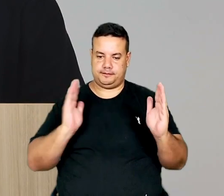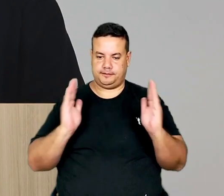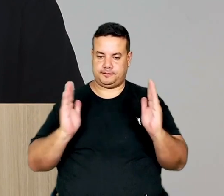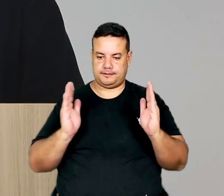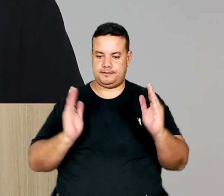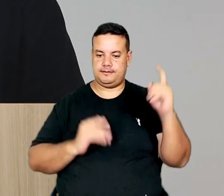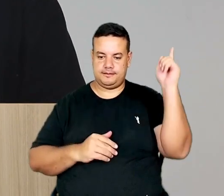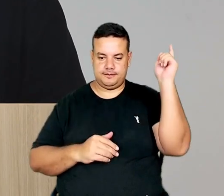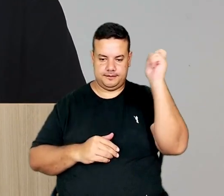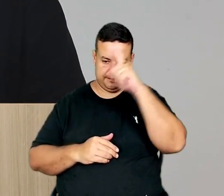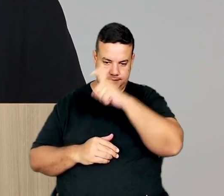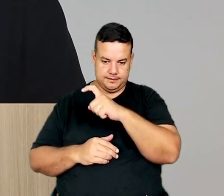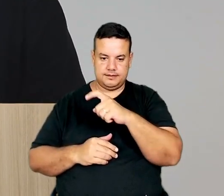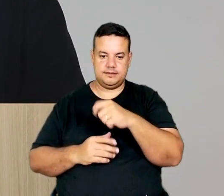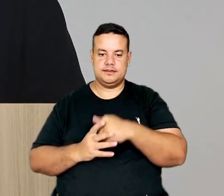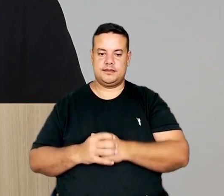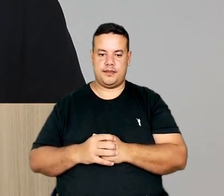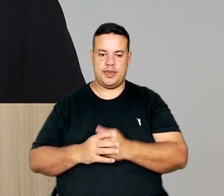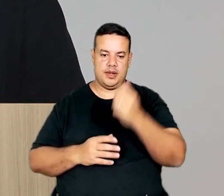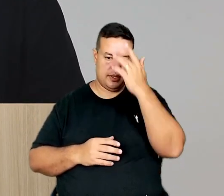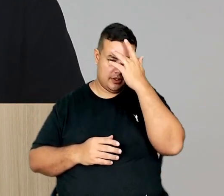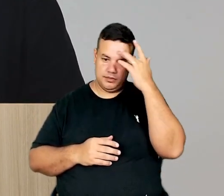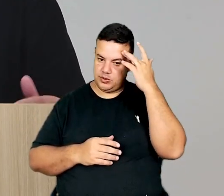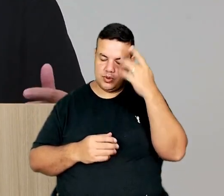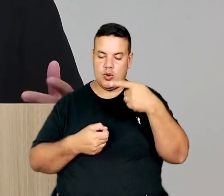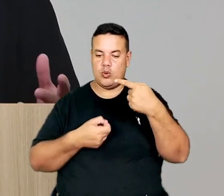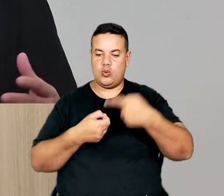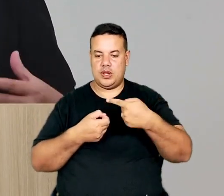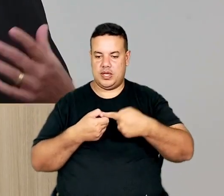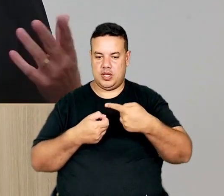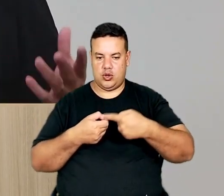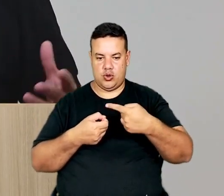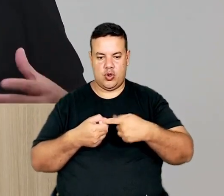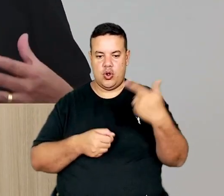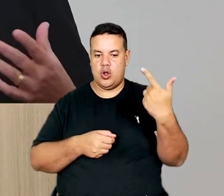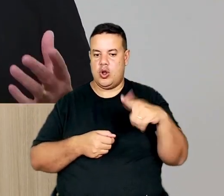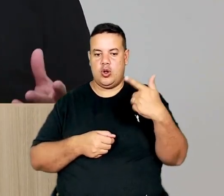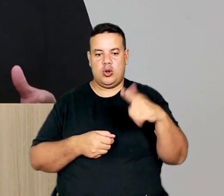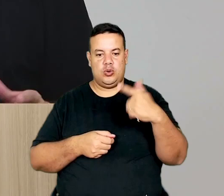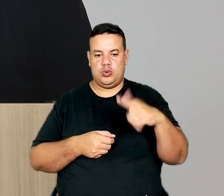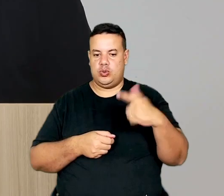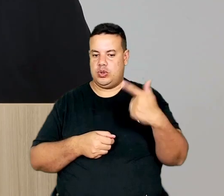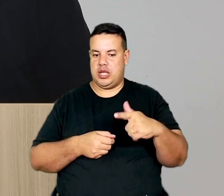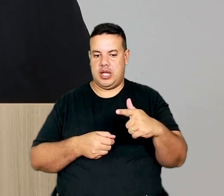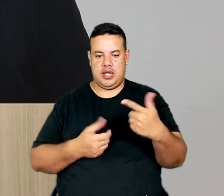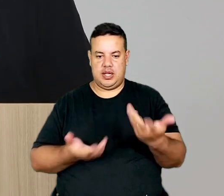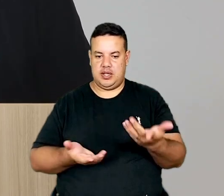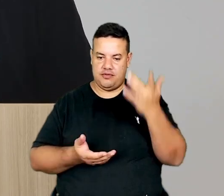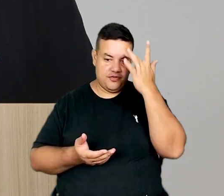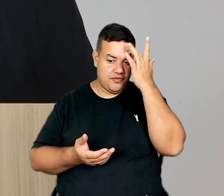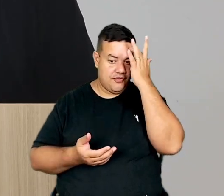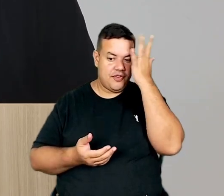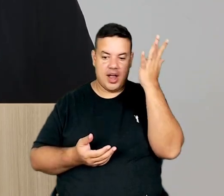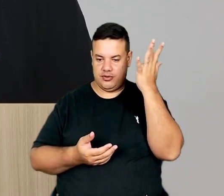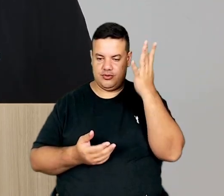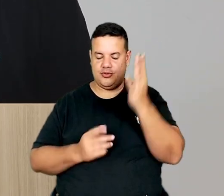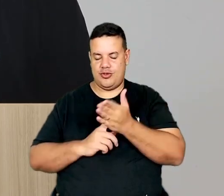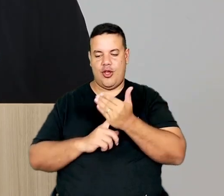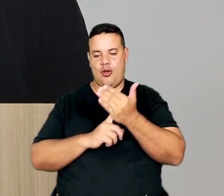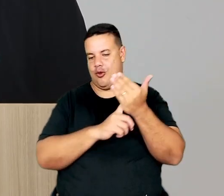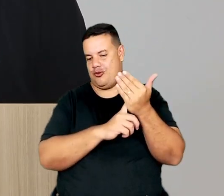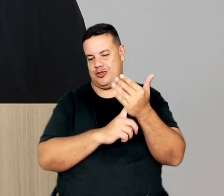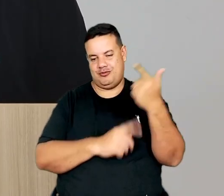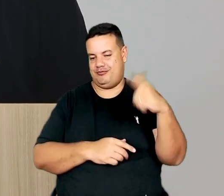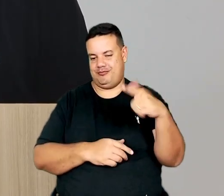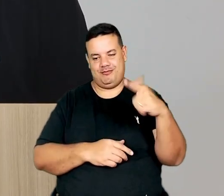aí, né, do pessoal aqui do interior, não ter essa facilidade com tecnologia, né, e